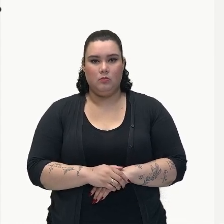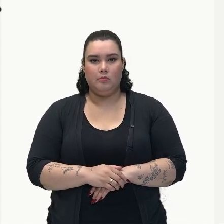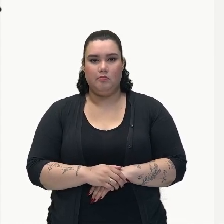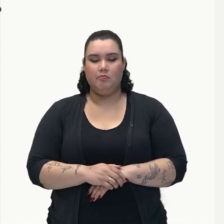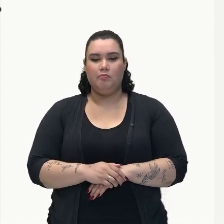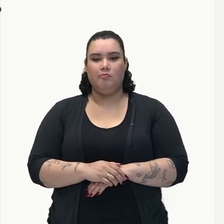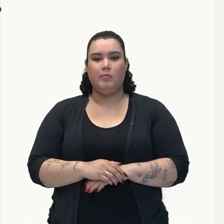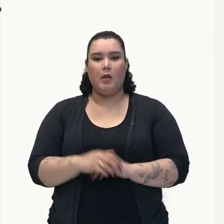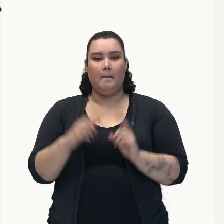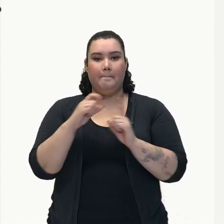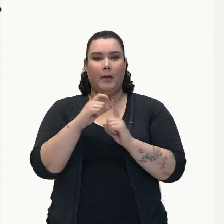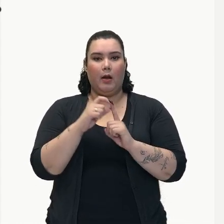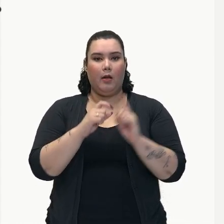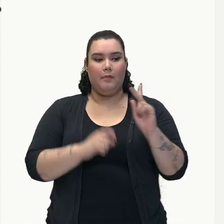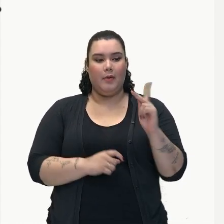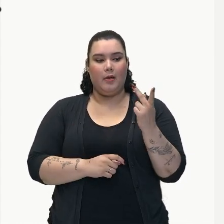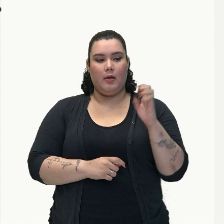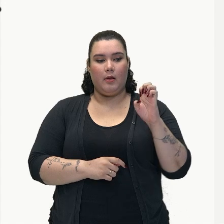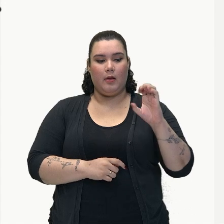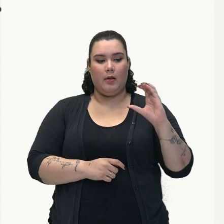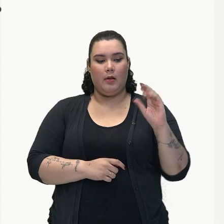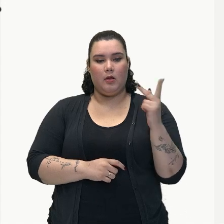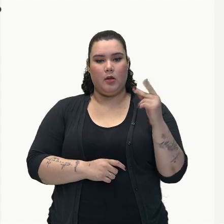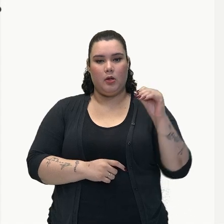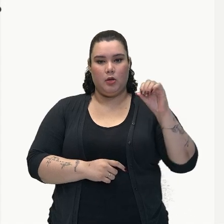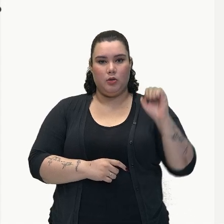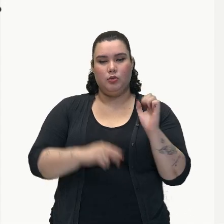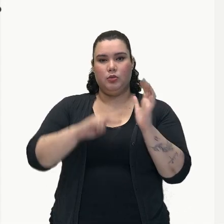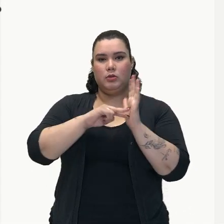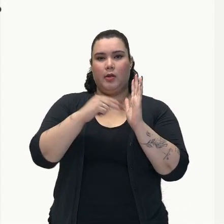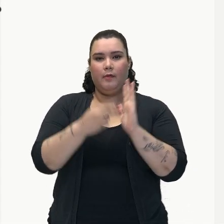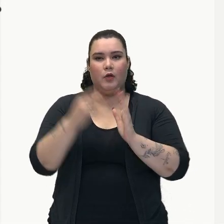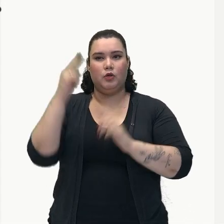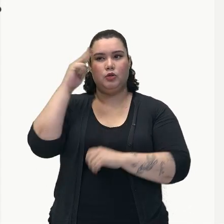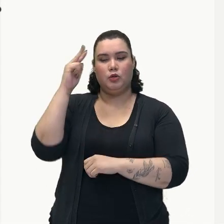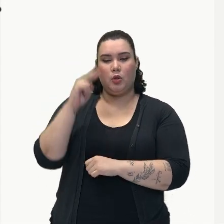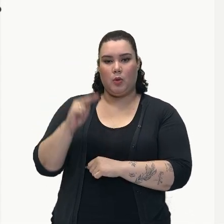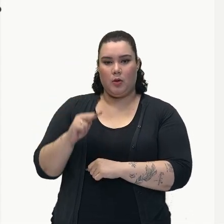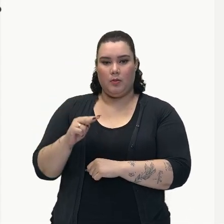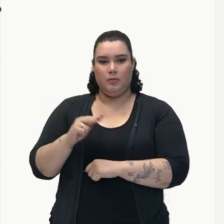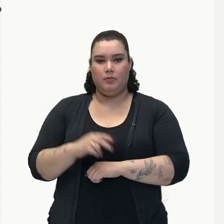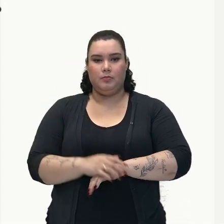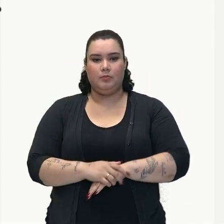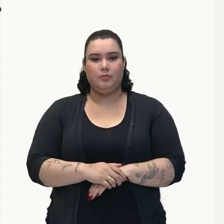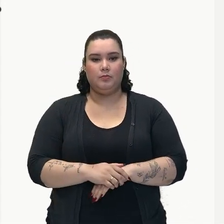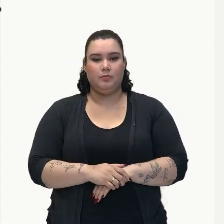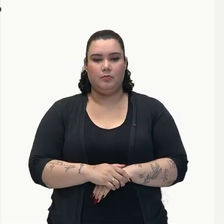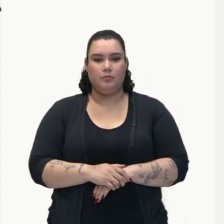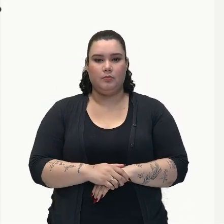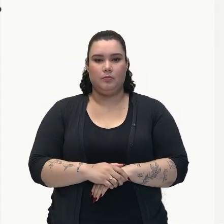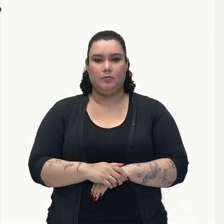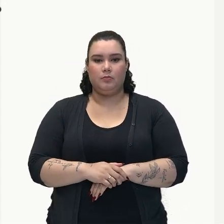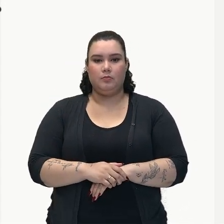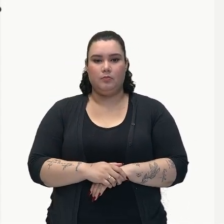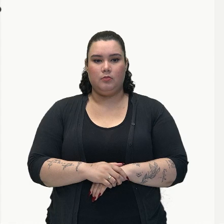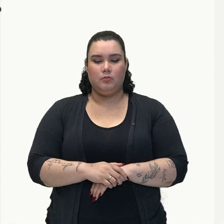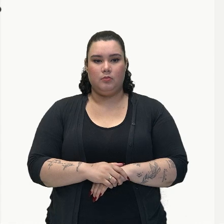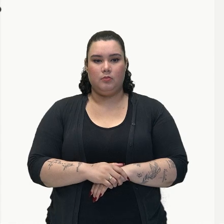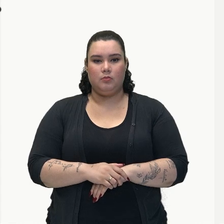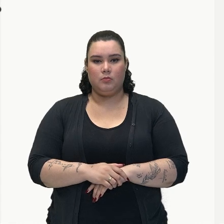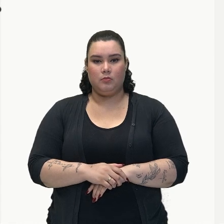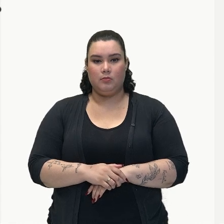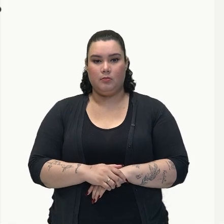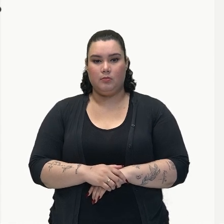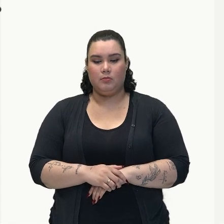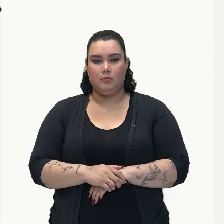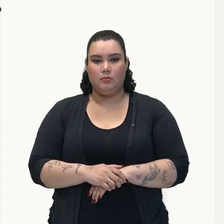hechos? Fatos, histórias. Vamos falar aqui histórias. Designa, este tempo verbal, designa um